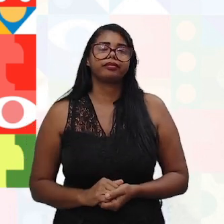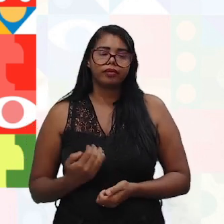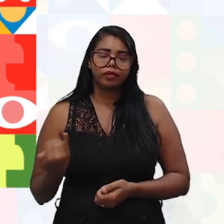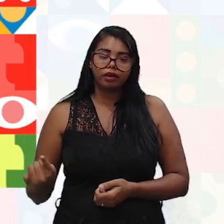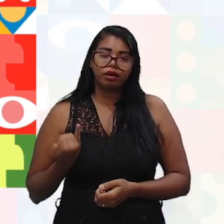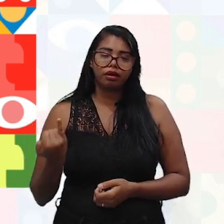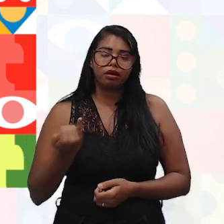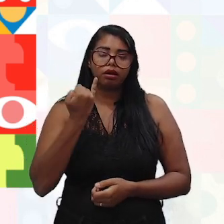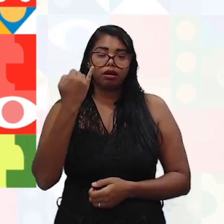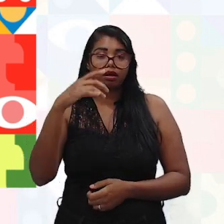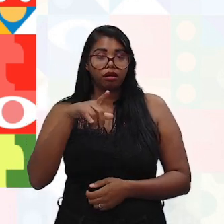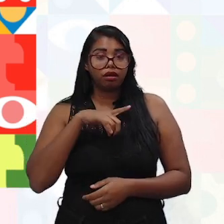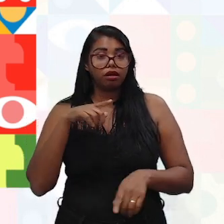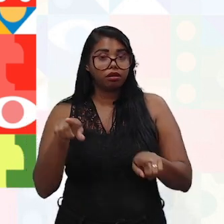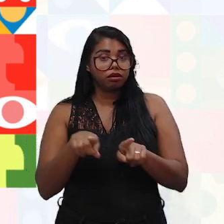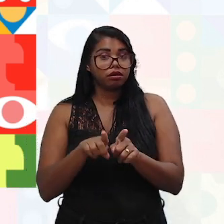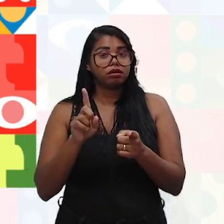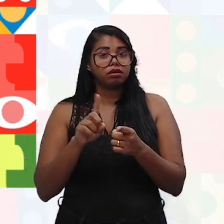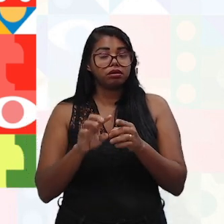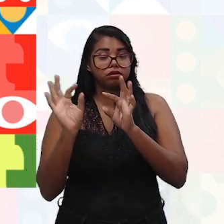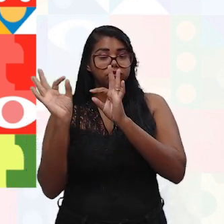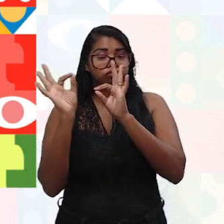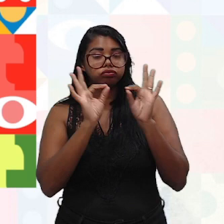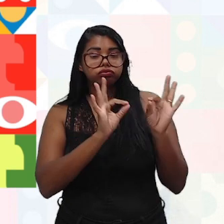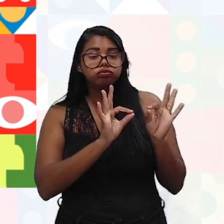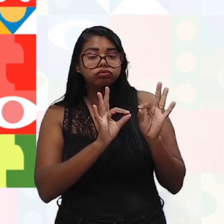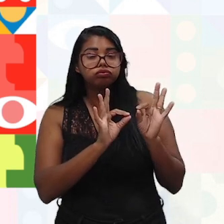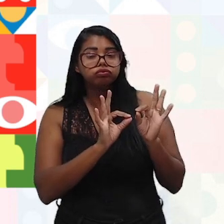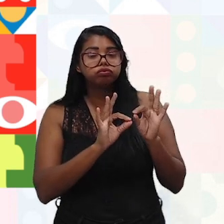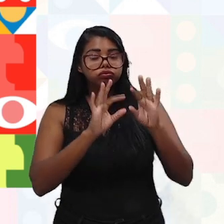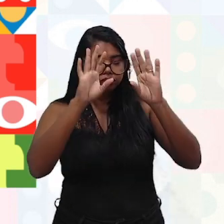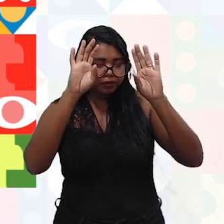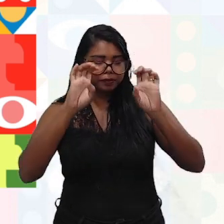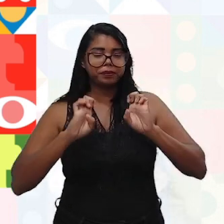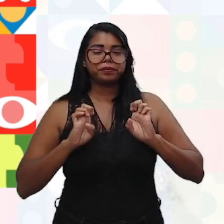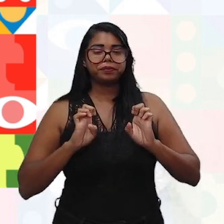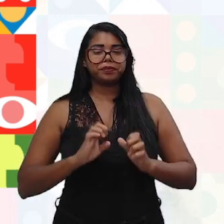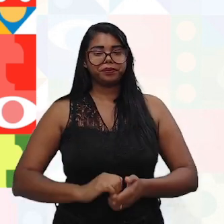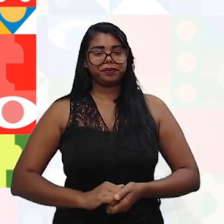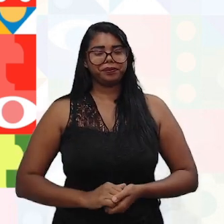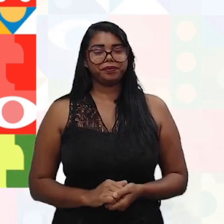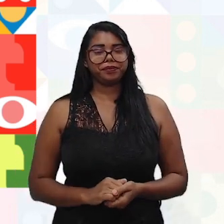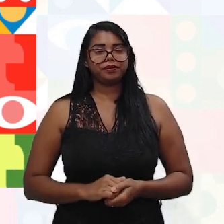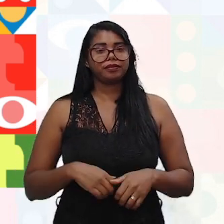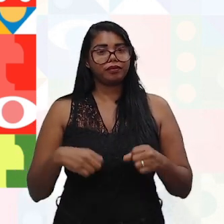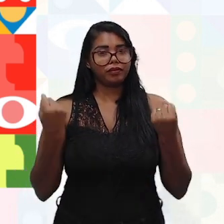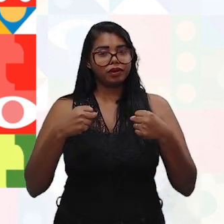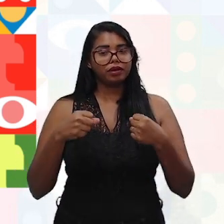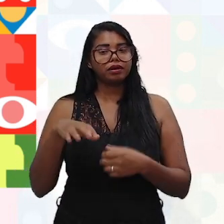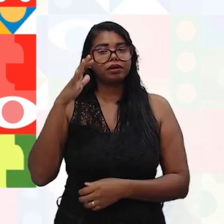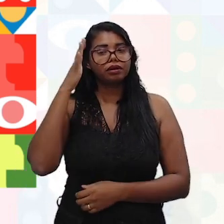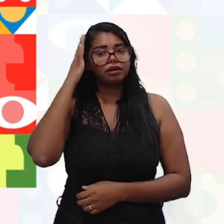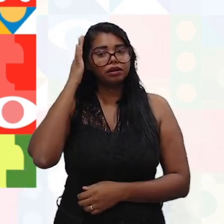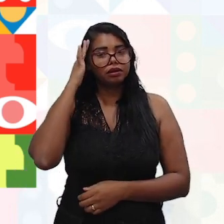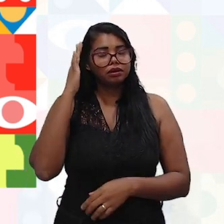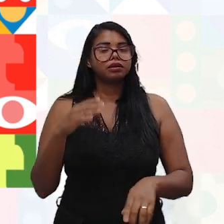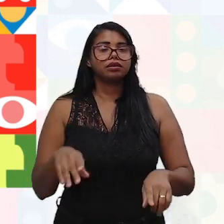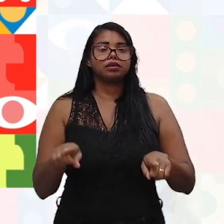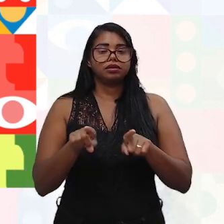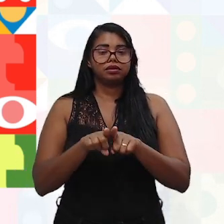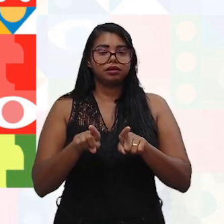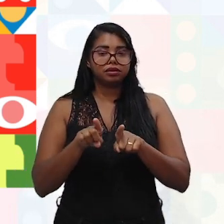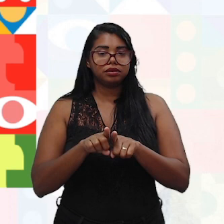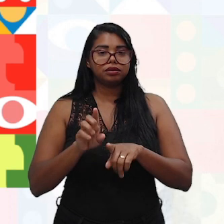gente ter esse olhar ético, tá bom? Então é necessário compreender também que a maioria